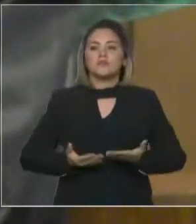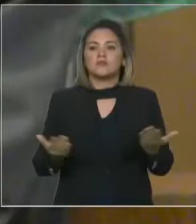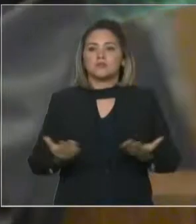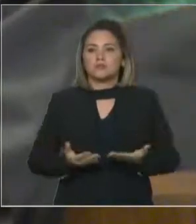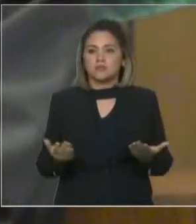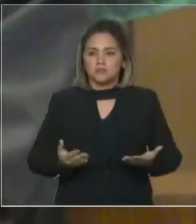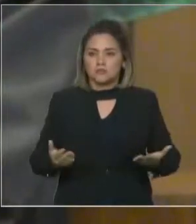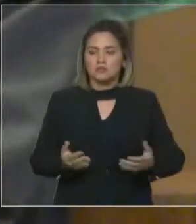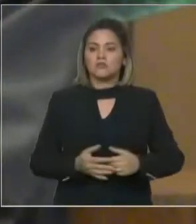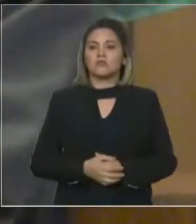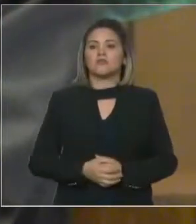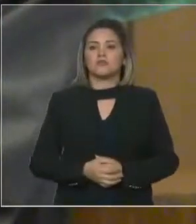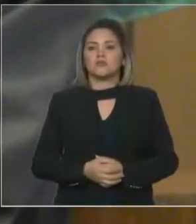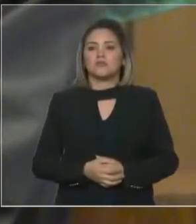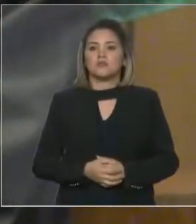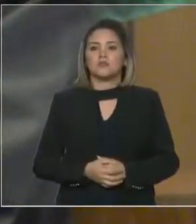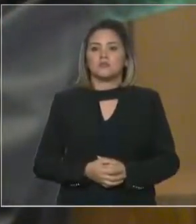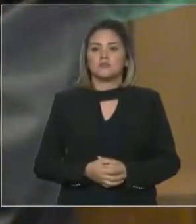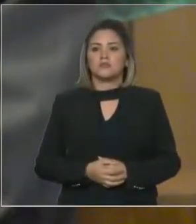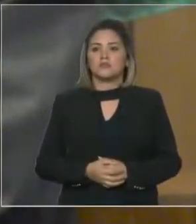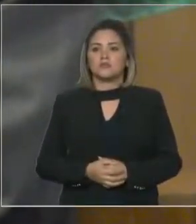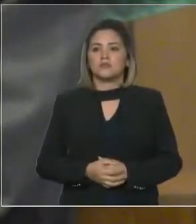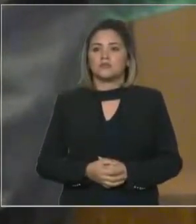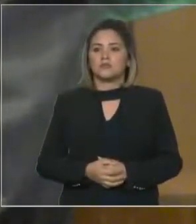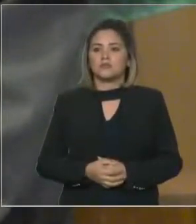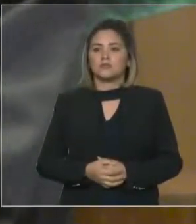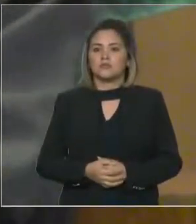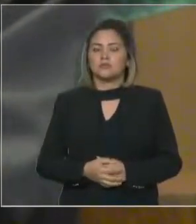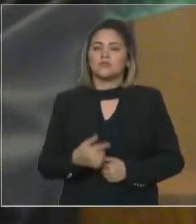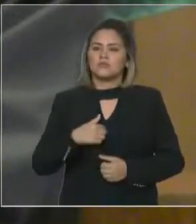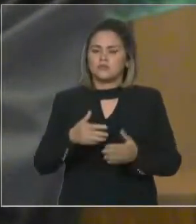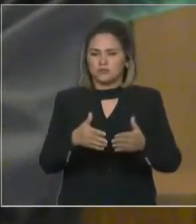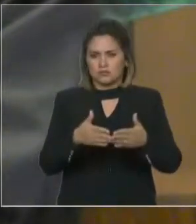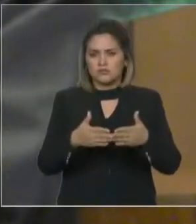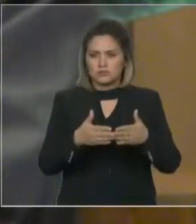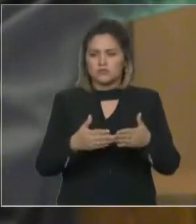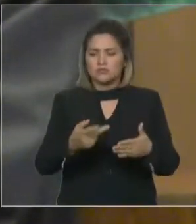faço parte, eu pediria ao presidente